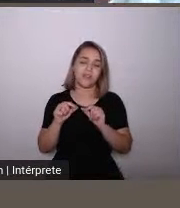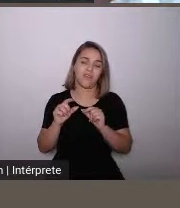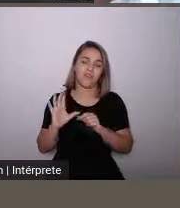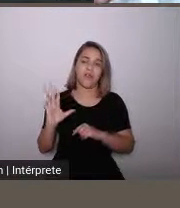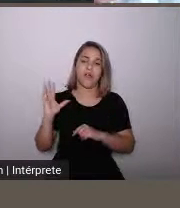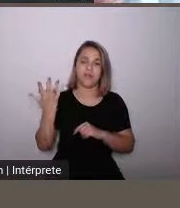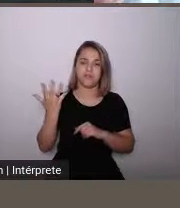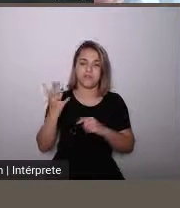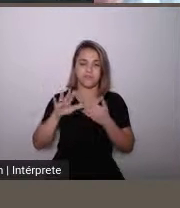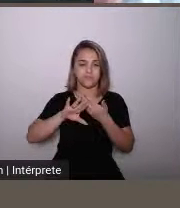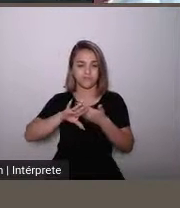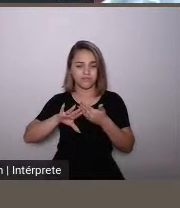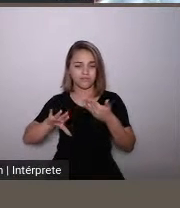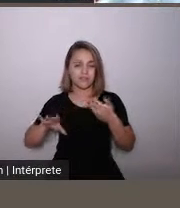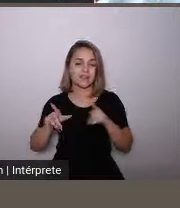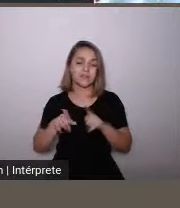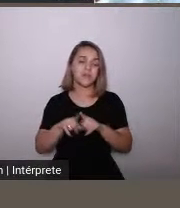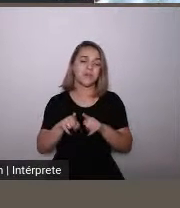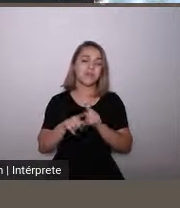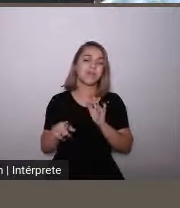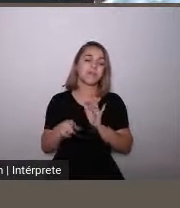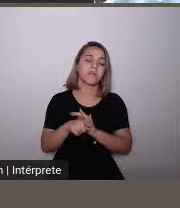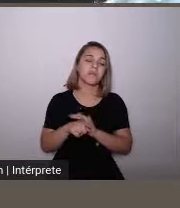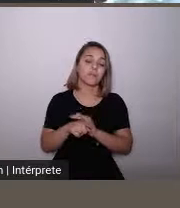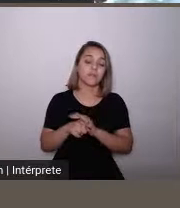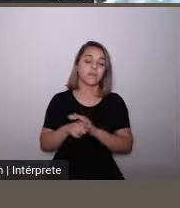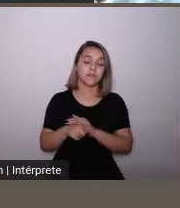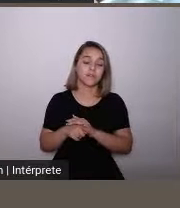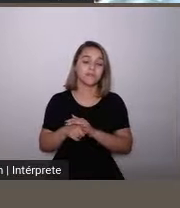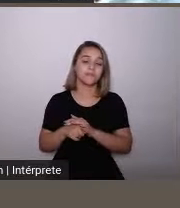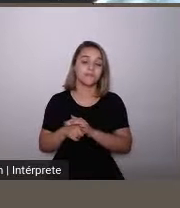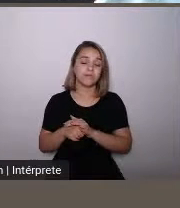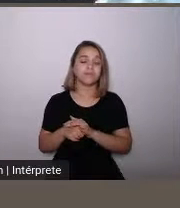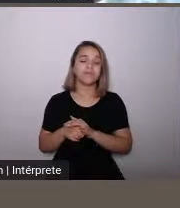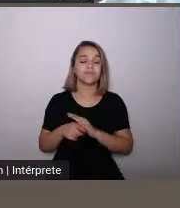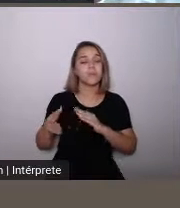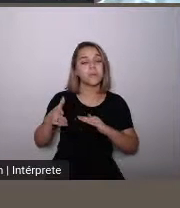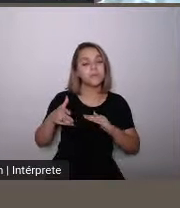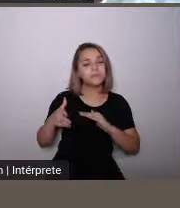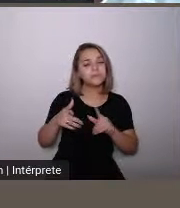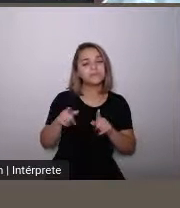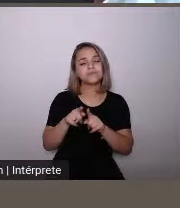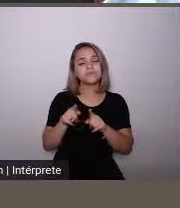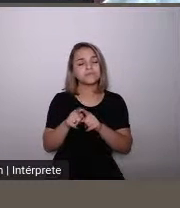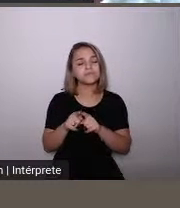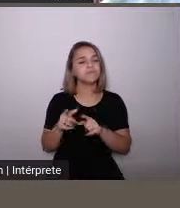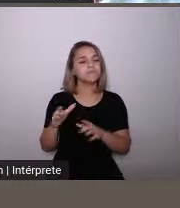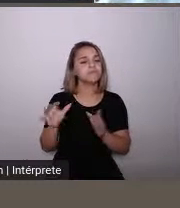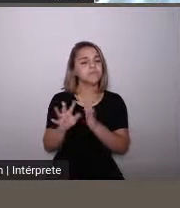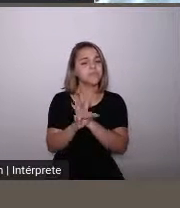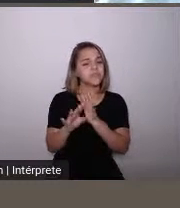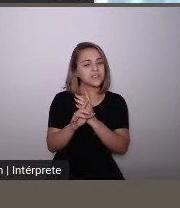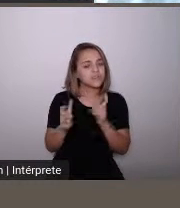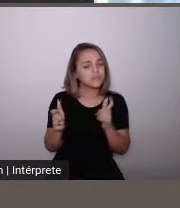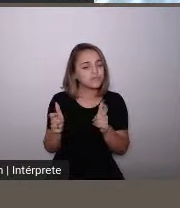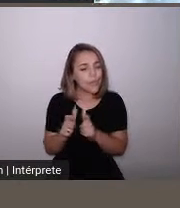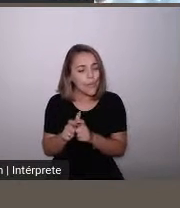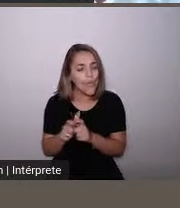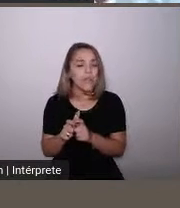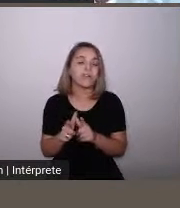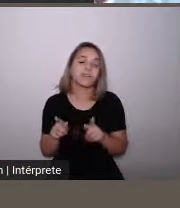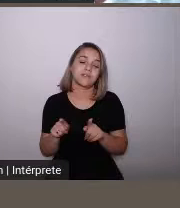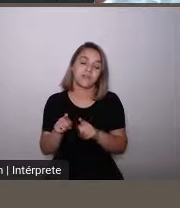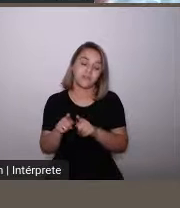de sua contemporaneidade numa cidade assim pequena. Pela força das coisas, todos, da Febo, que era produtora